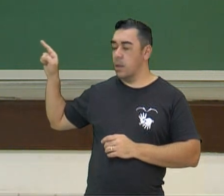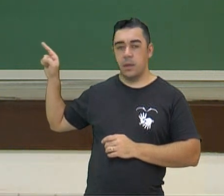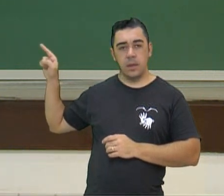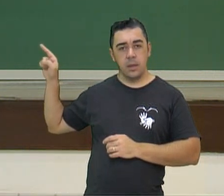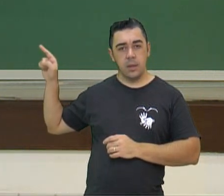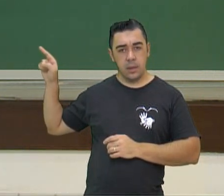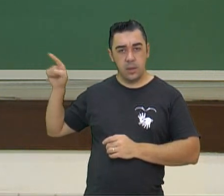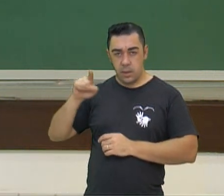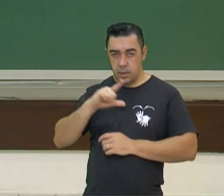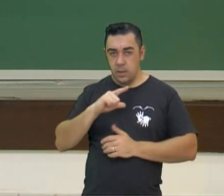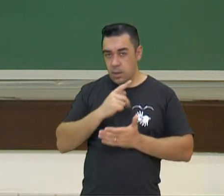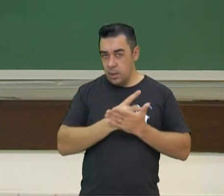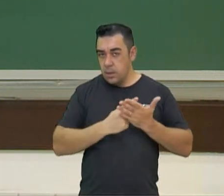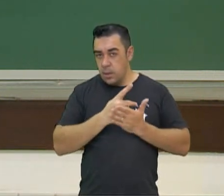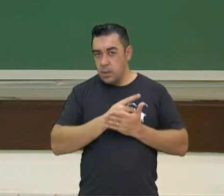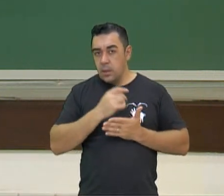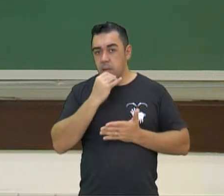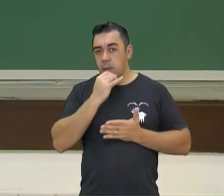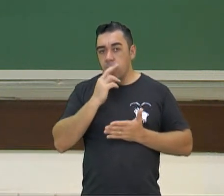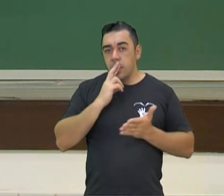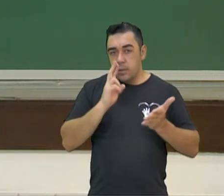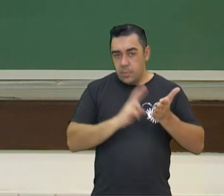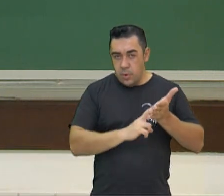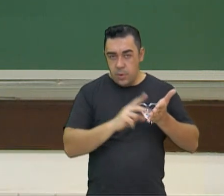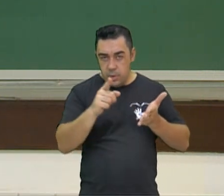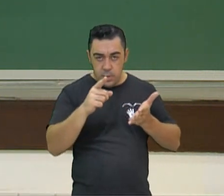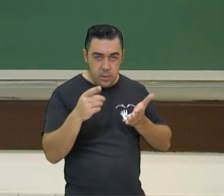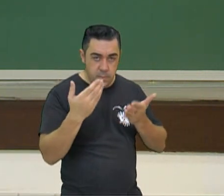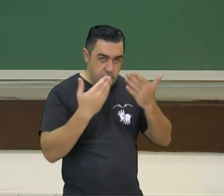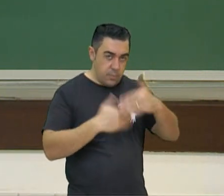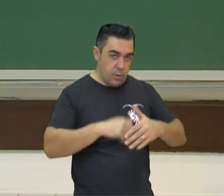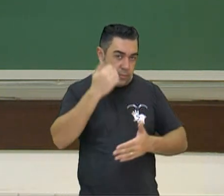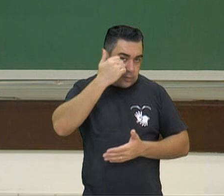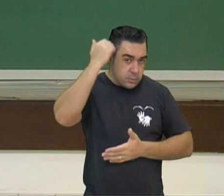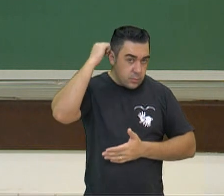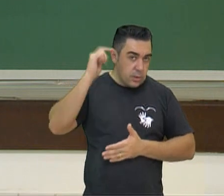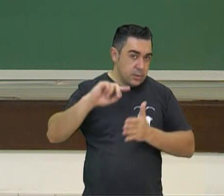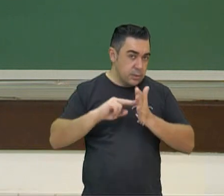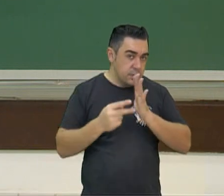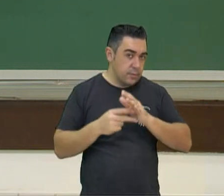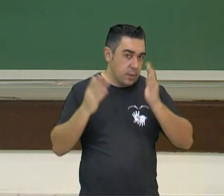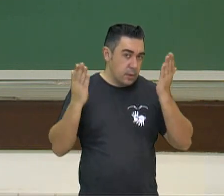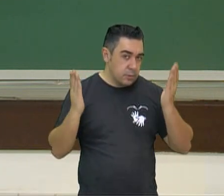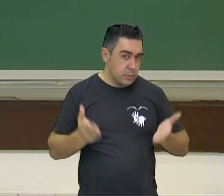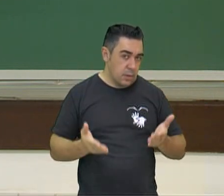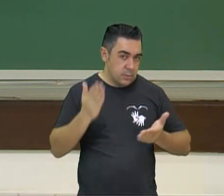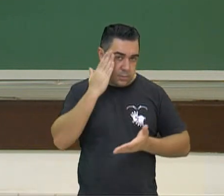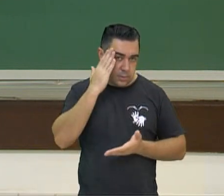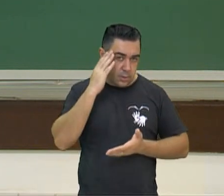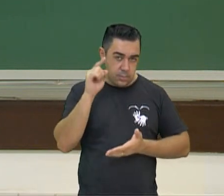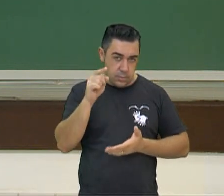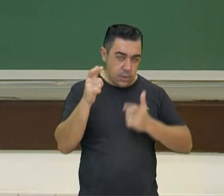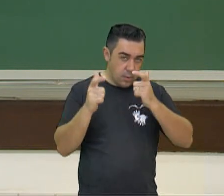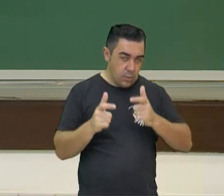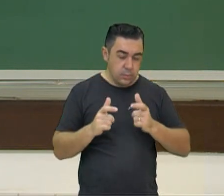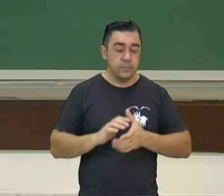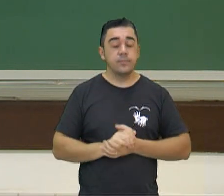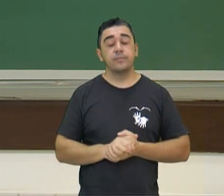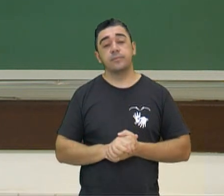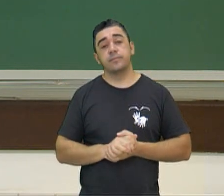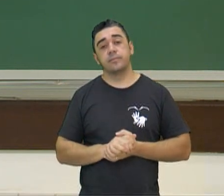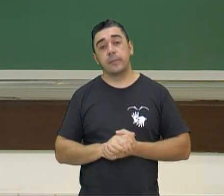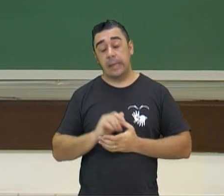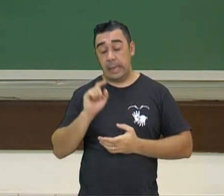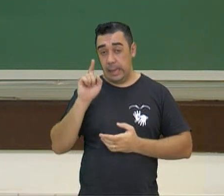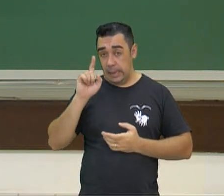Se aparecer isso numa alternativa do seu vestibular, você já sabe de qual ponto da África se está falando. E ele é